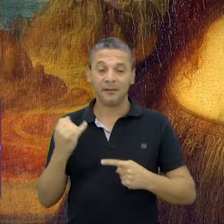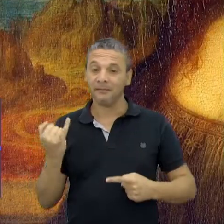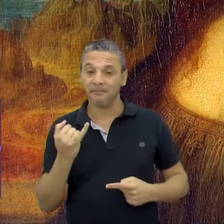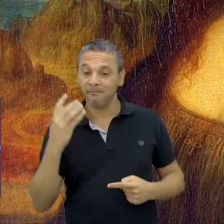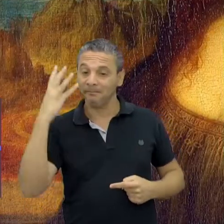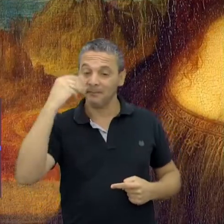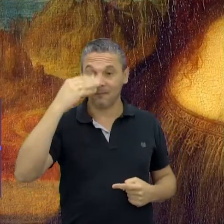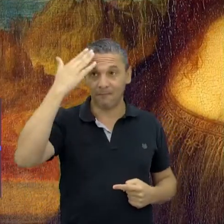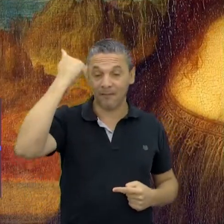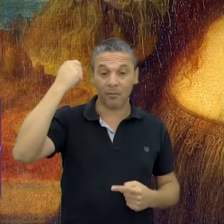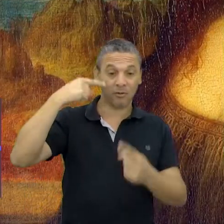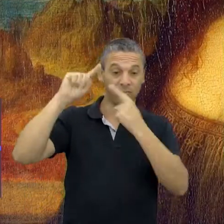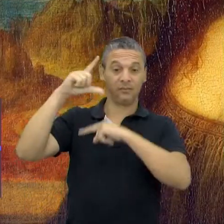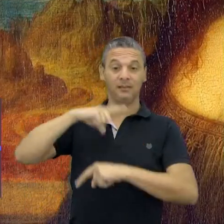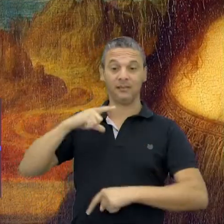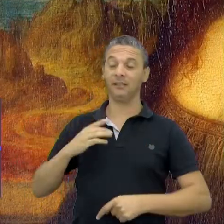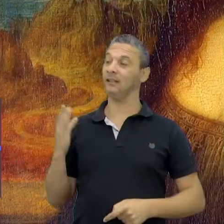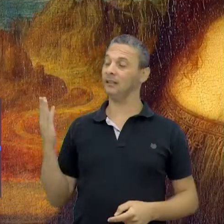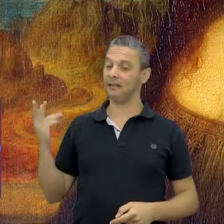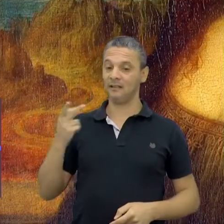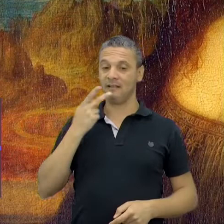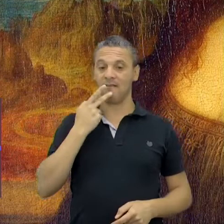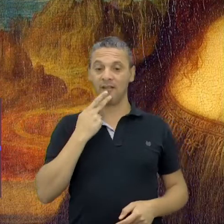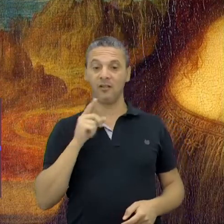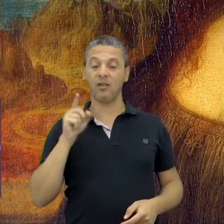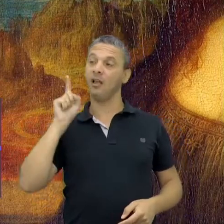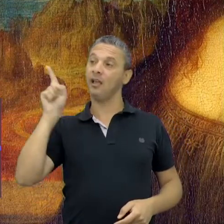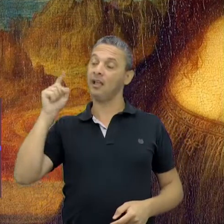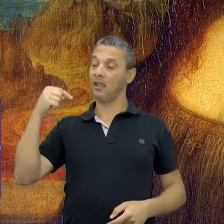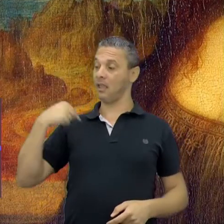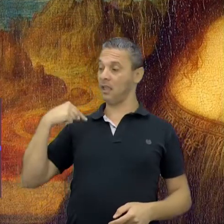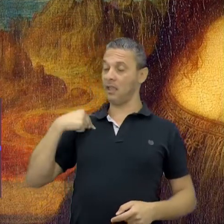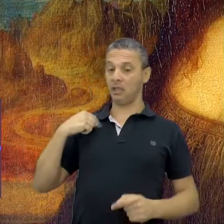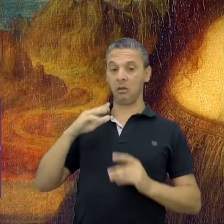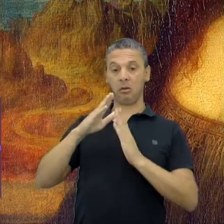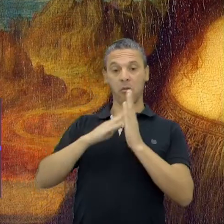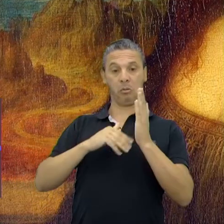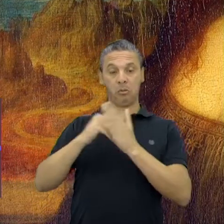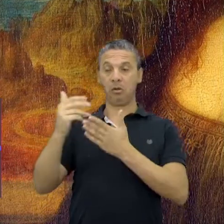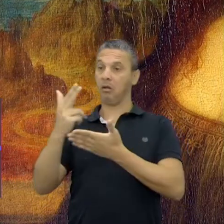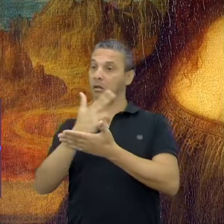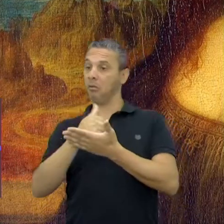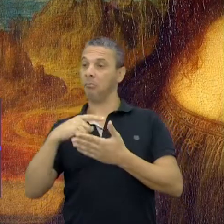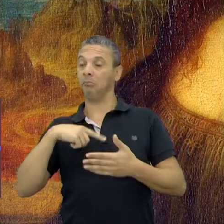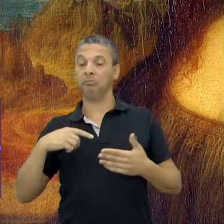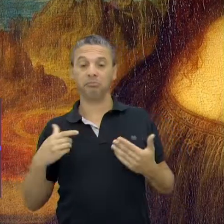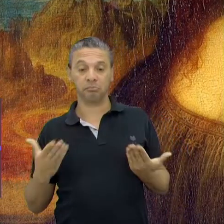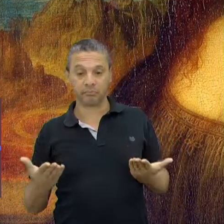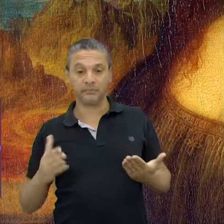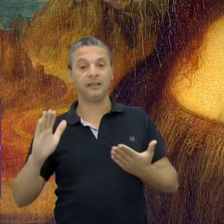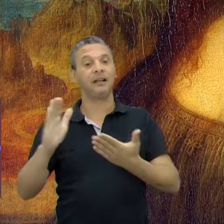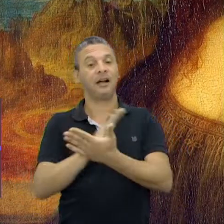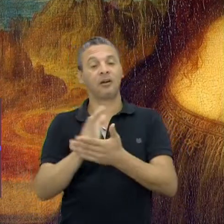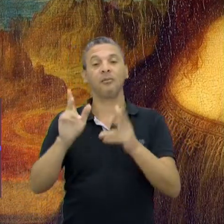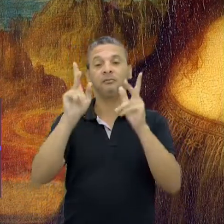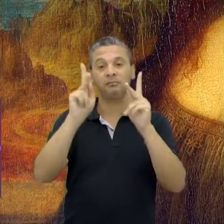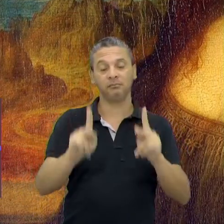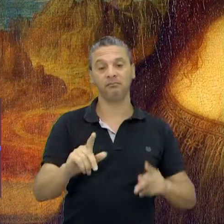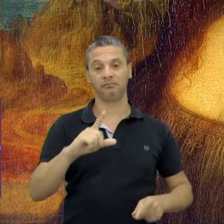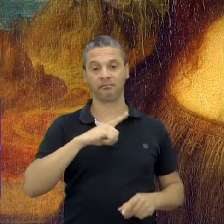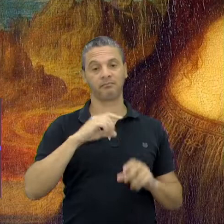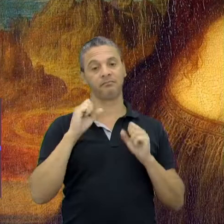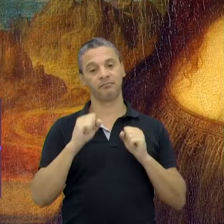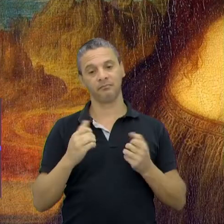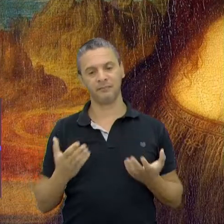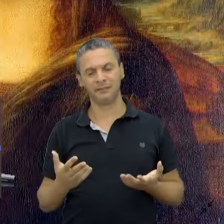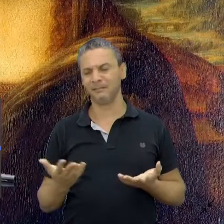mundo. E tem gente que pode falar, hein? Chegar e falar, ó, quem fez essa obra fui eu. Eu que desenhei, eu que pintei, né? Eu que escrevi tudo, e não